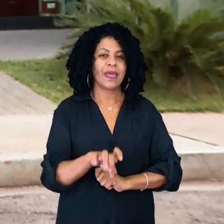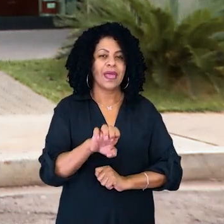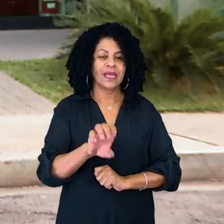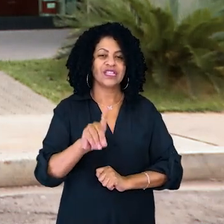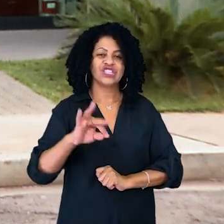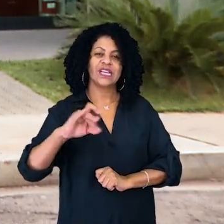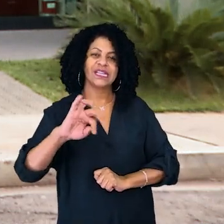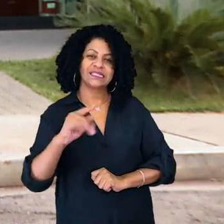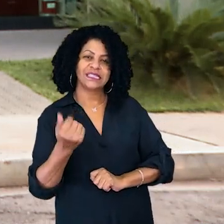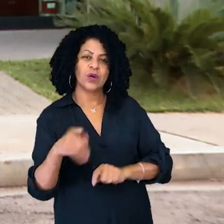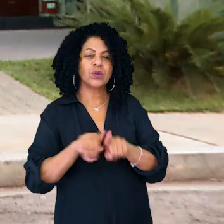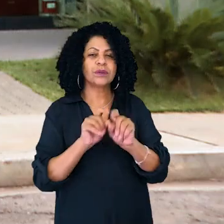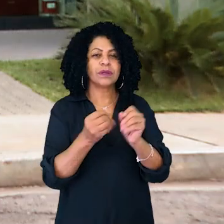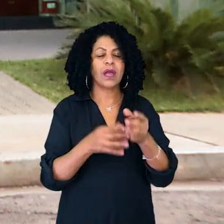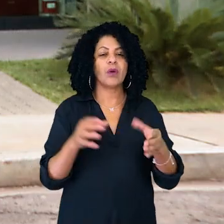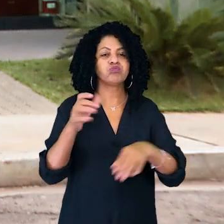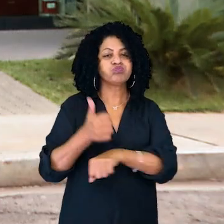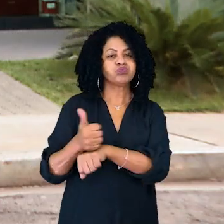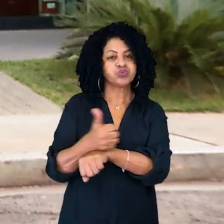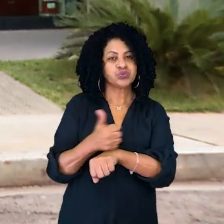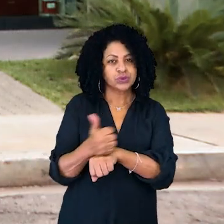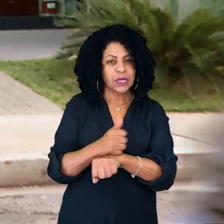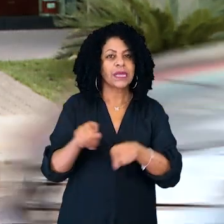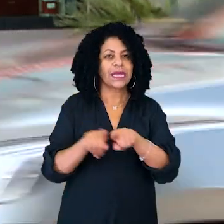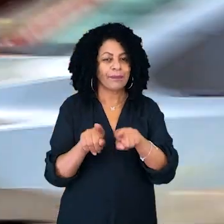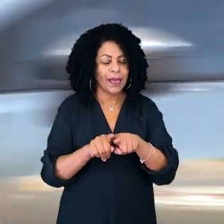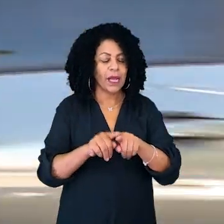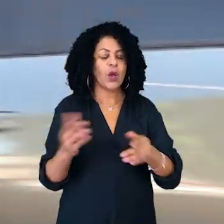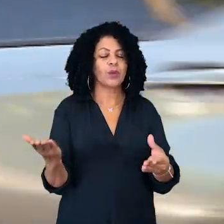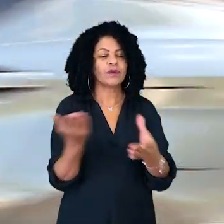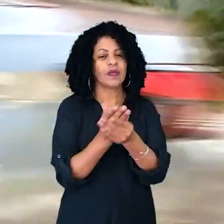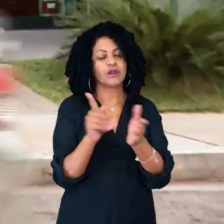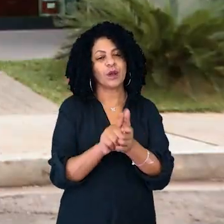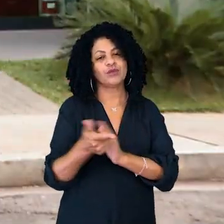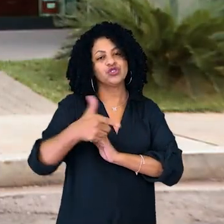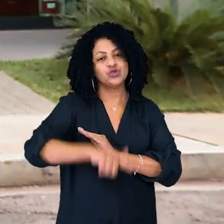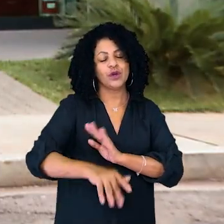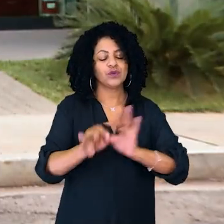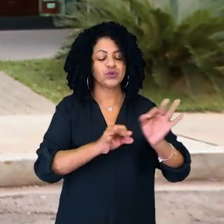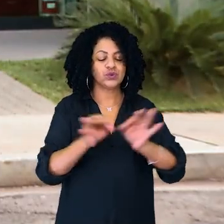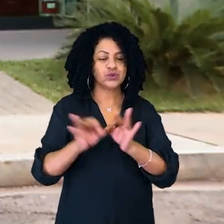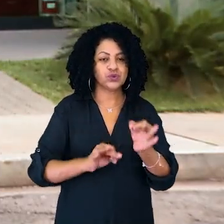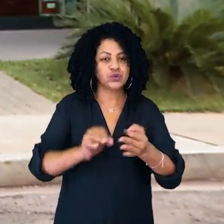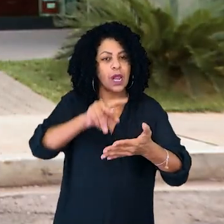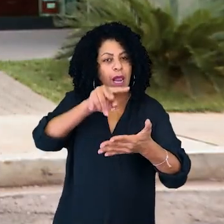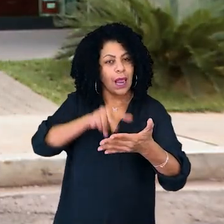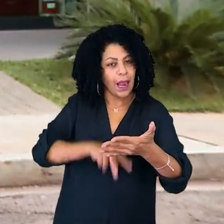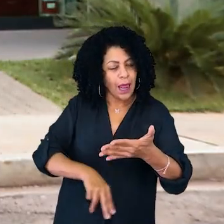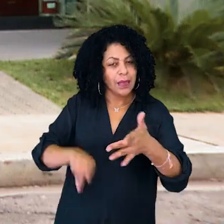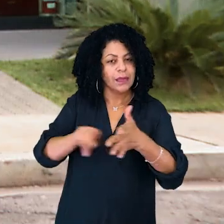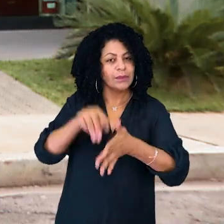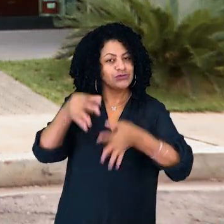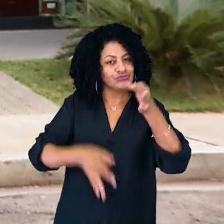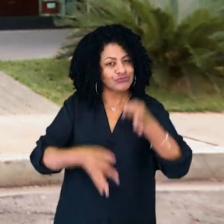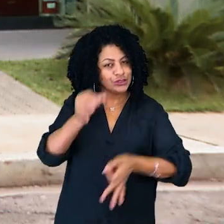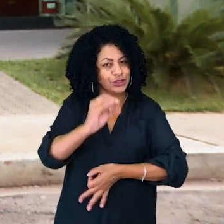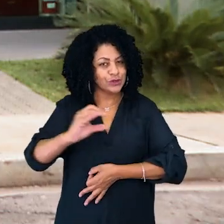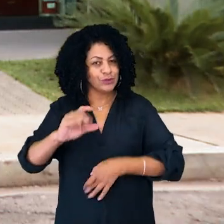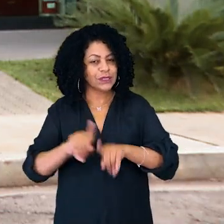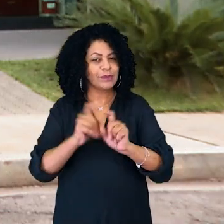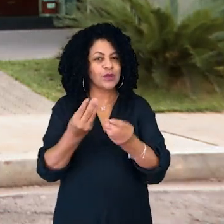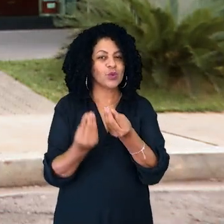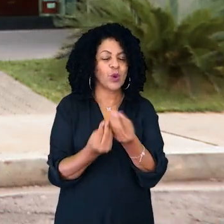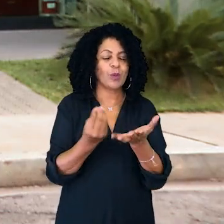para o retorno ao cargo. Com isso, o processo deve ser reexaminado, levando em conta a decisão da Justiça Comum. As